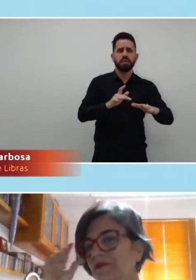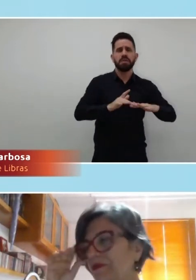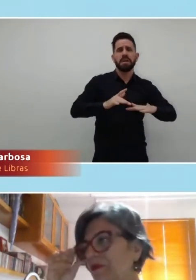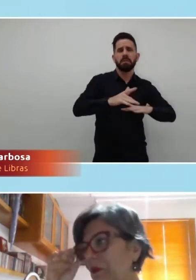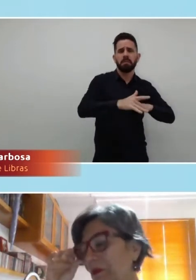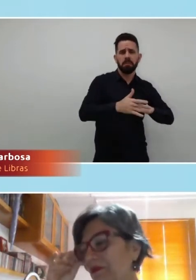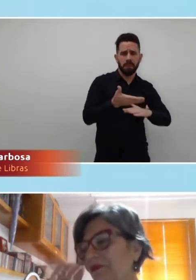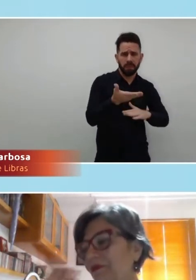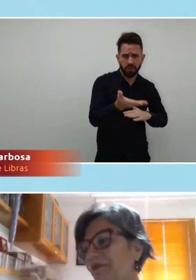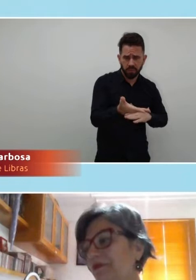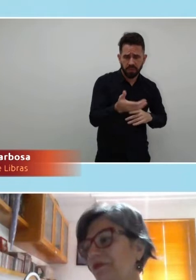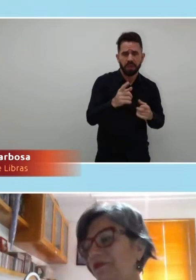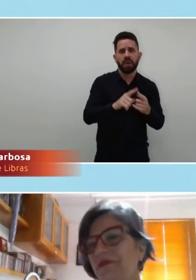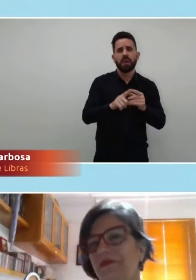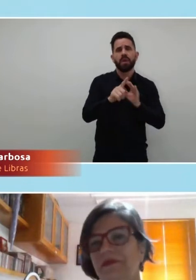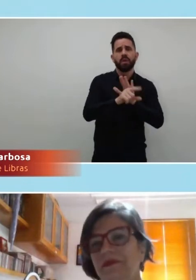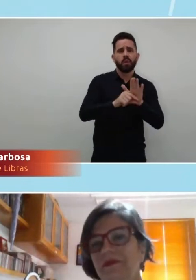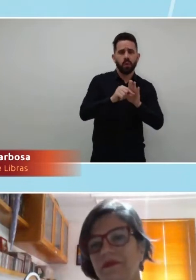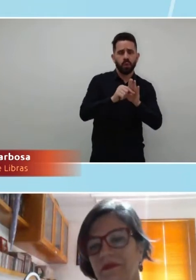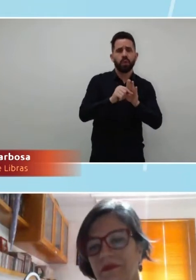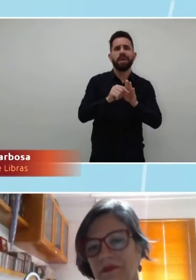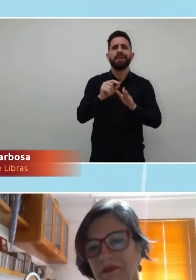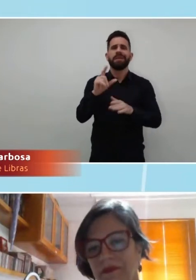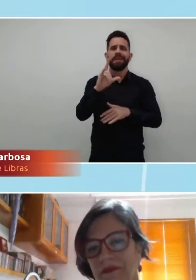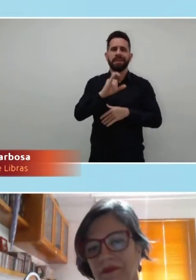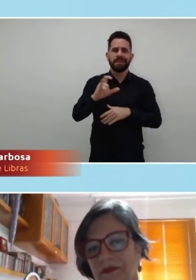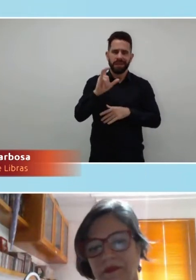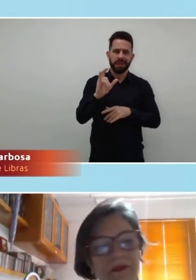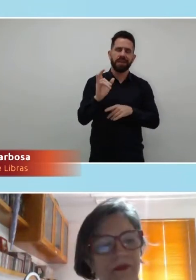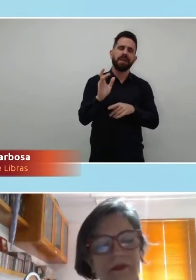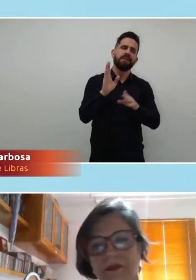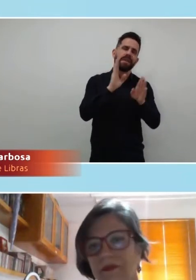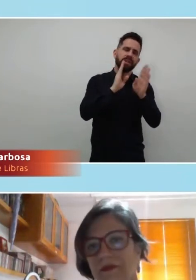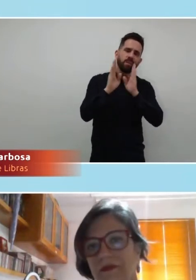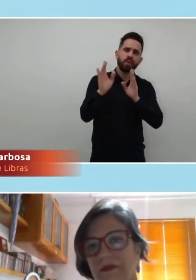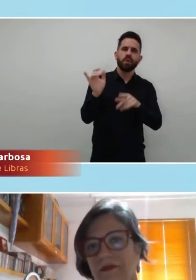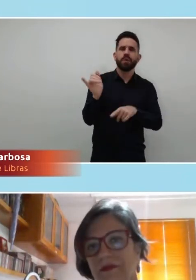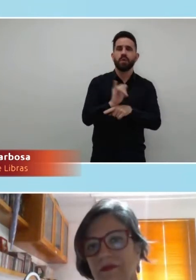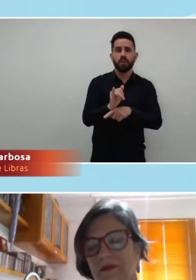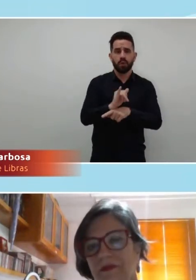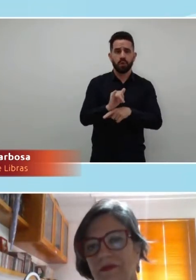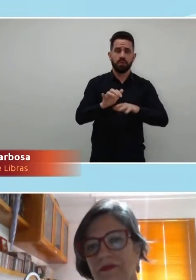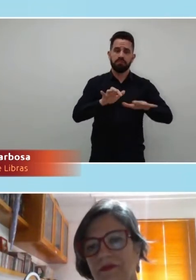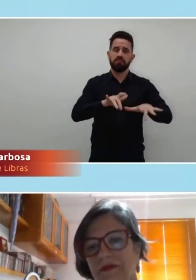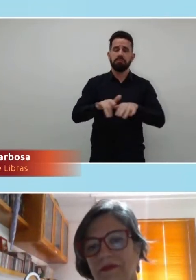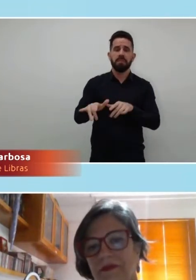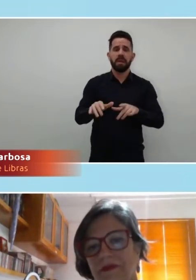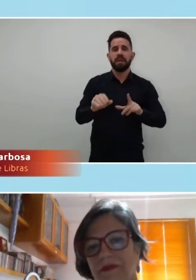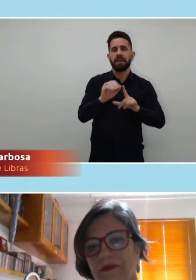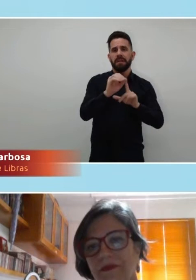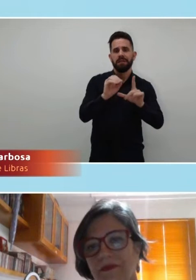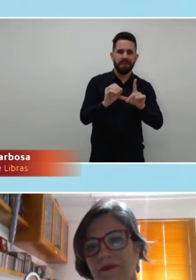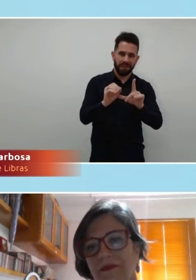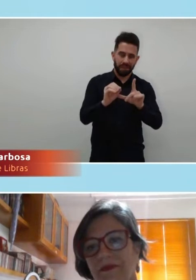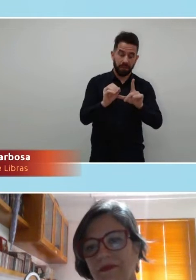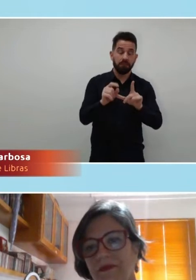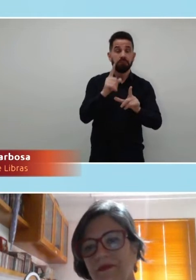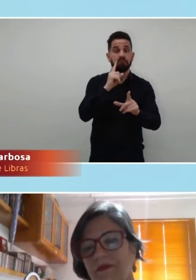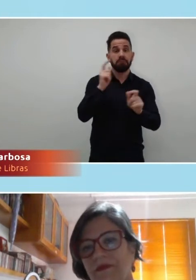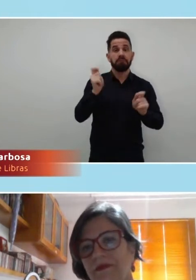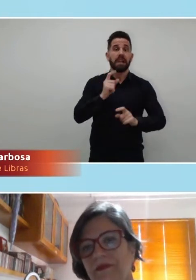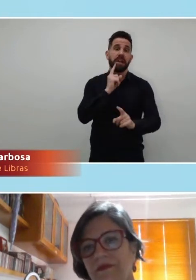sociais. A gente tem Twitter, Instagram, Facebook, YouTube. Só você digitar TV UFG, você encontra a gente. Aí você pode